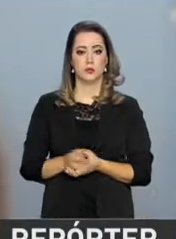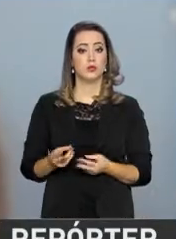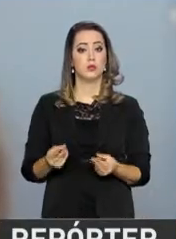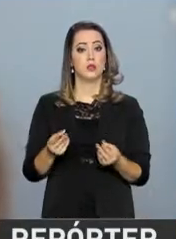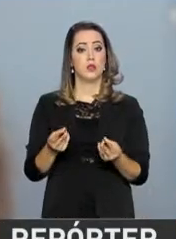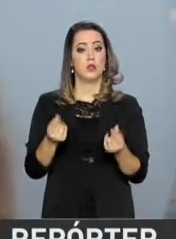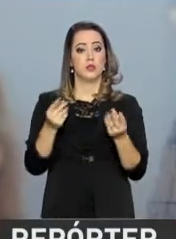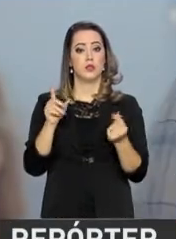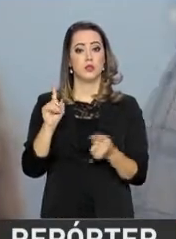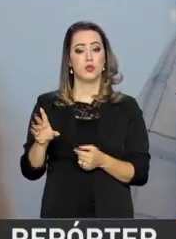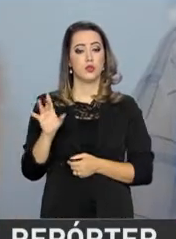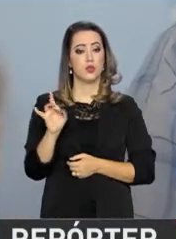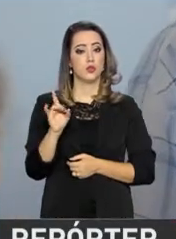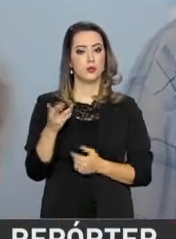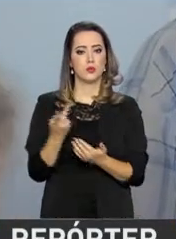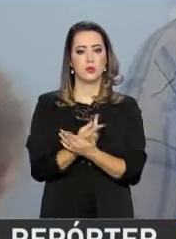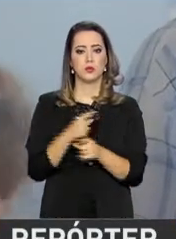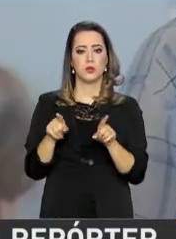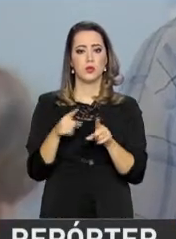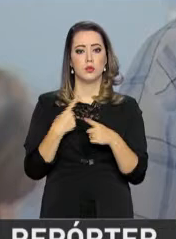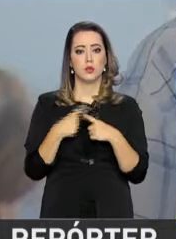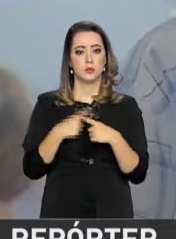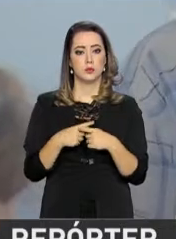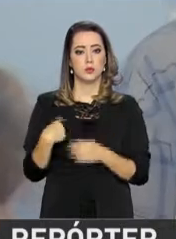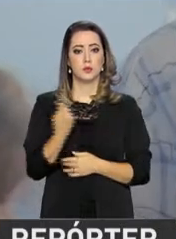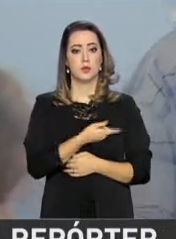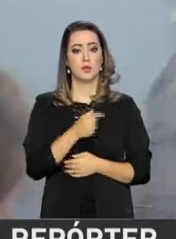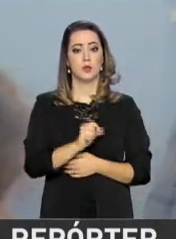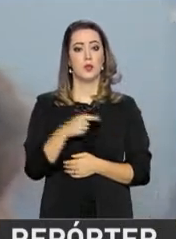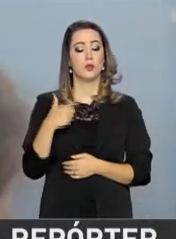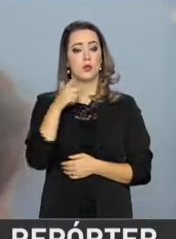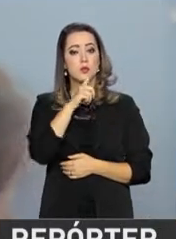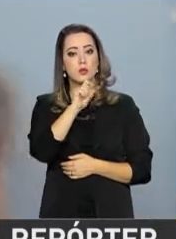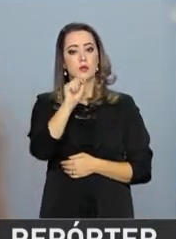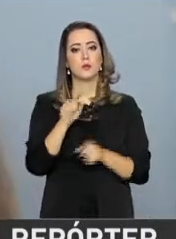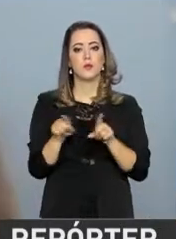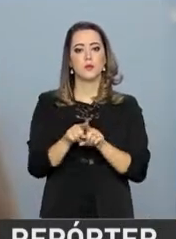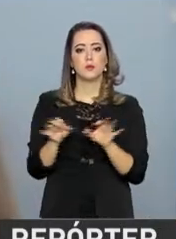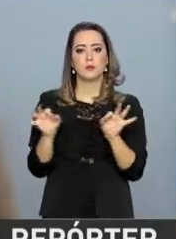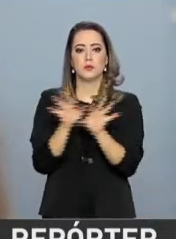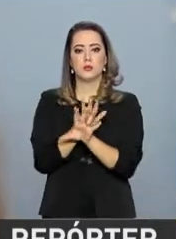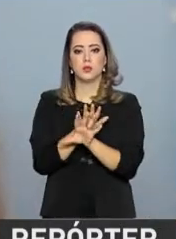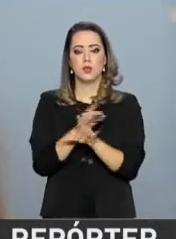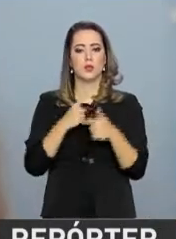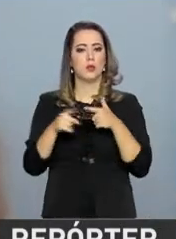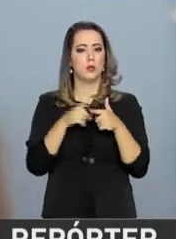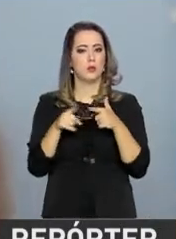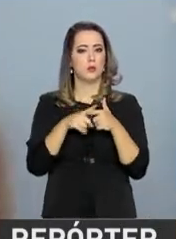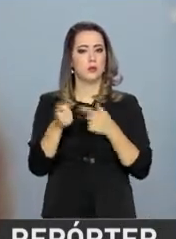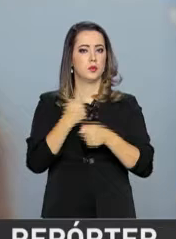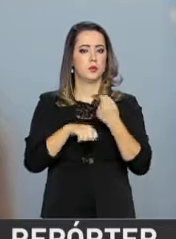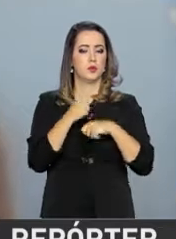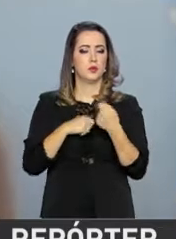só está podendo ser feito porque nós conseguimos acabar com a recessão no país